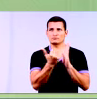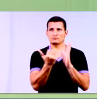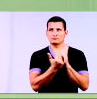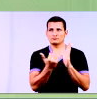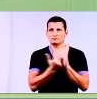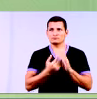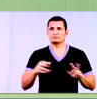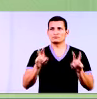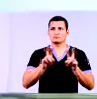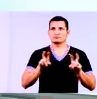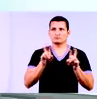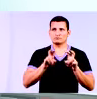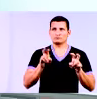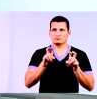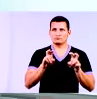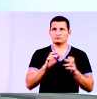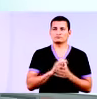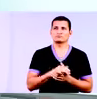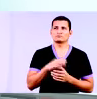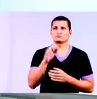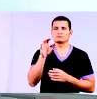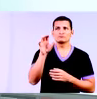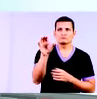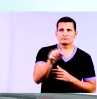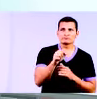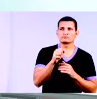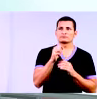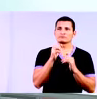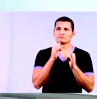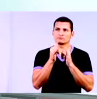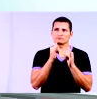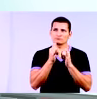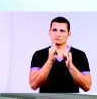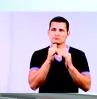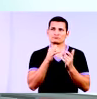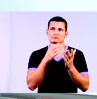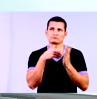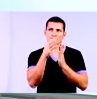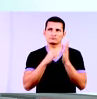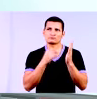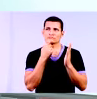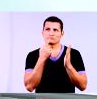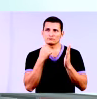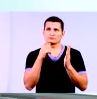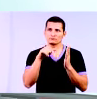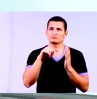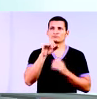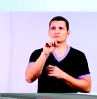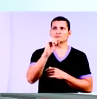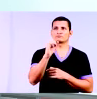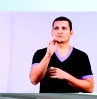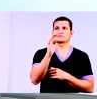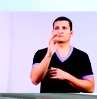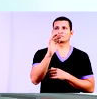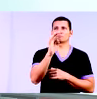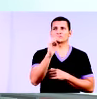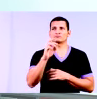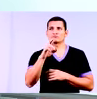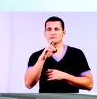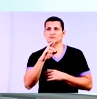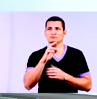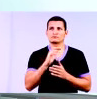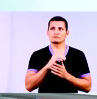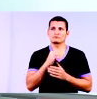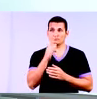O programa fala, ó, pega o dado tal, pinta de vermelho. É o programa, é o software que faz isso. Eu dei um comando para ele,